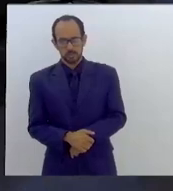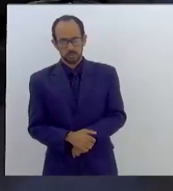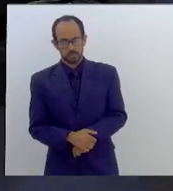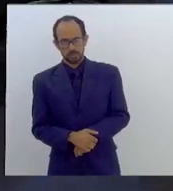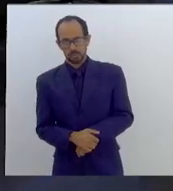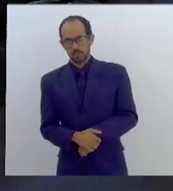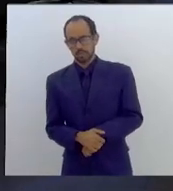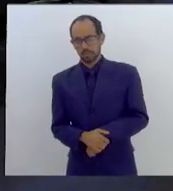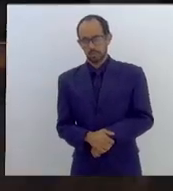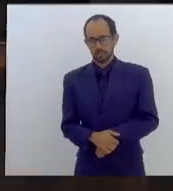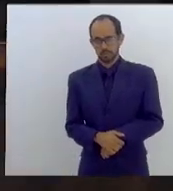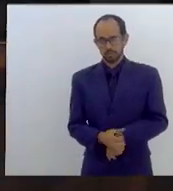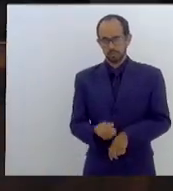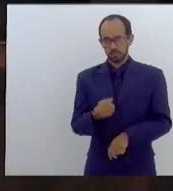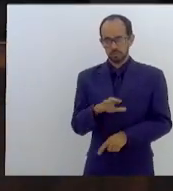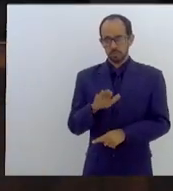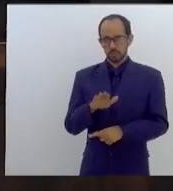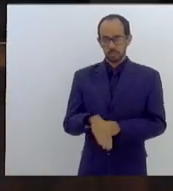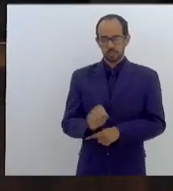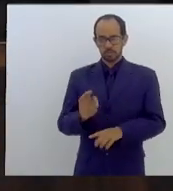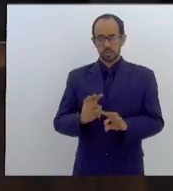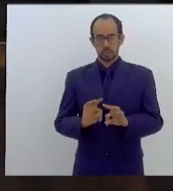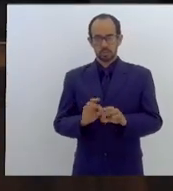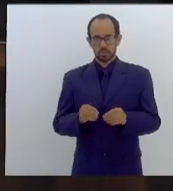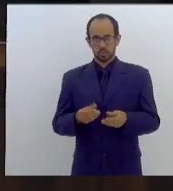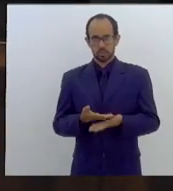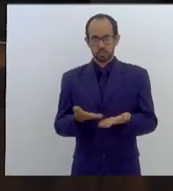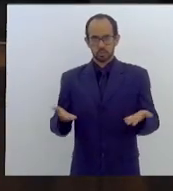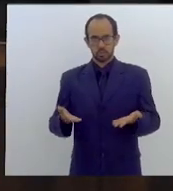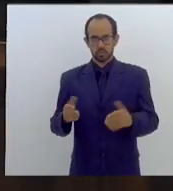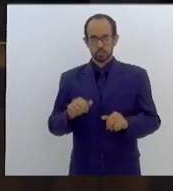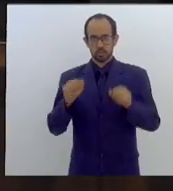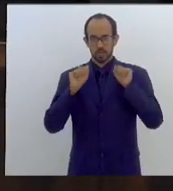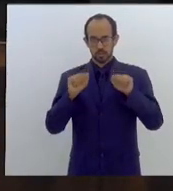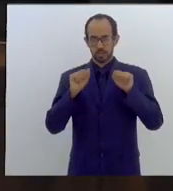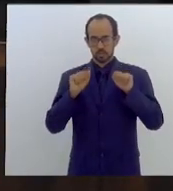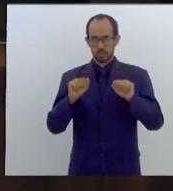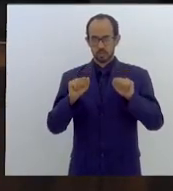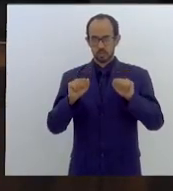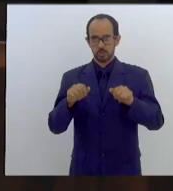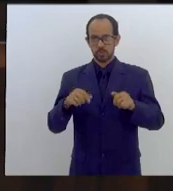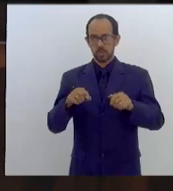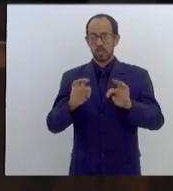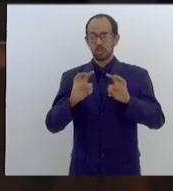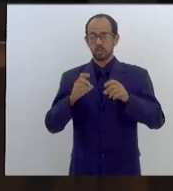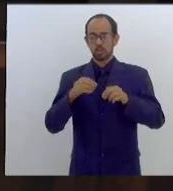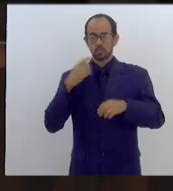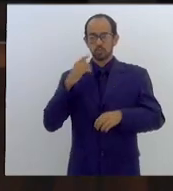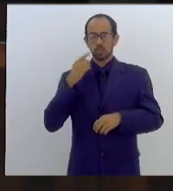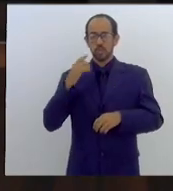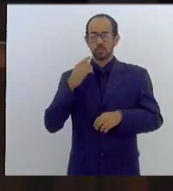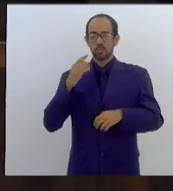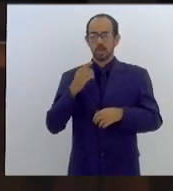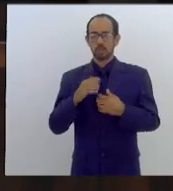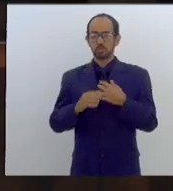Boa tarde a todas e todos. Boa tarde às assessoras, assessores. Boa tarde às deputadas e deputados.